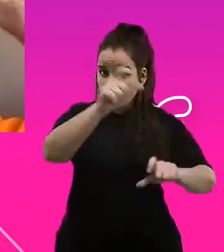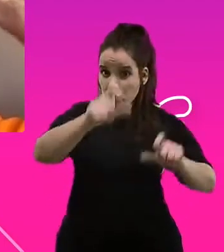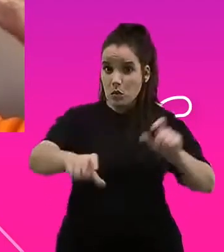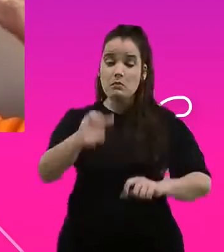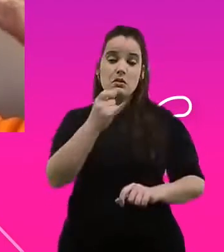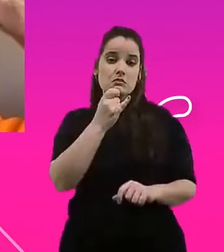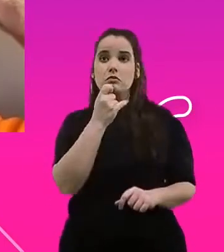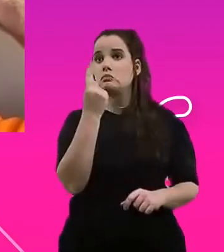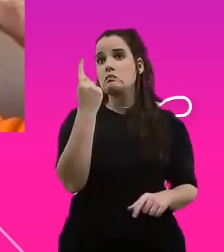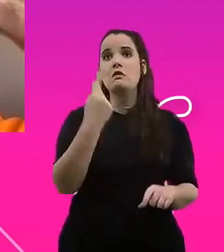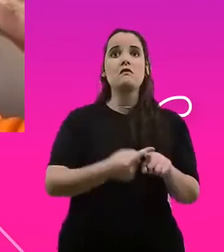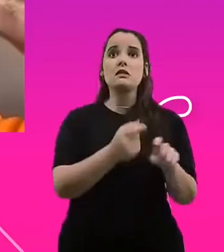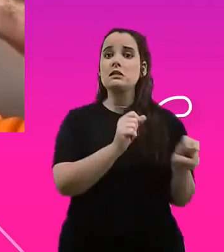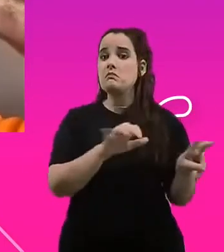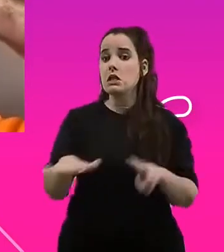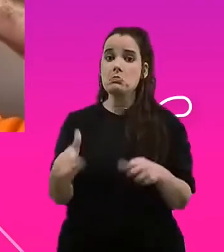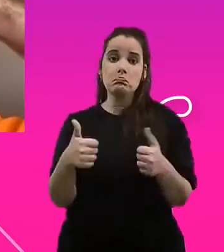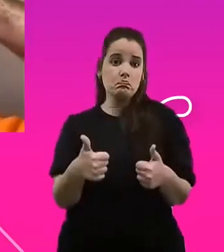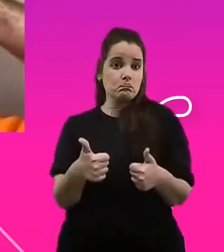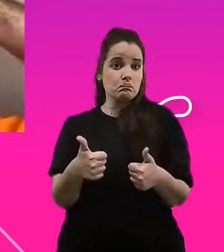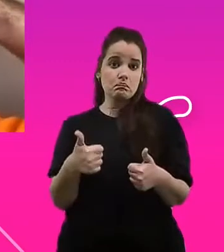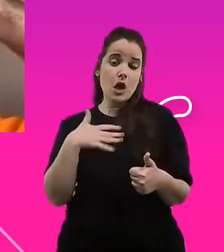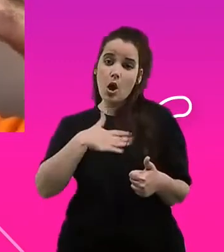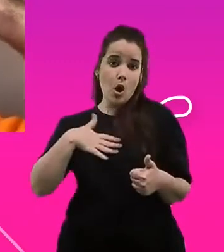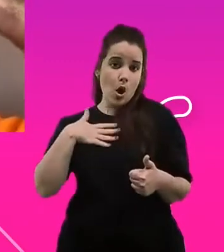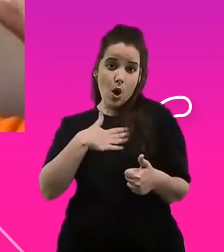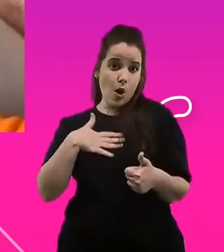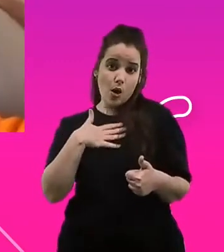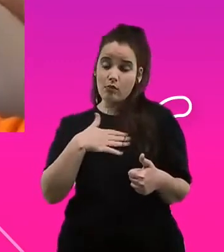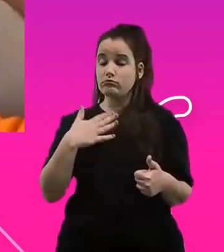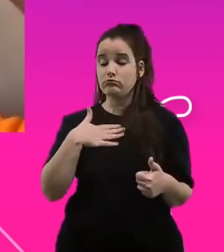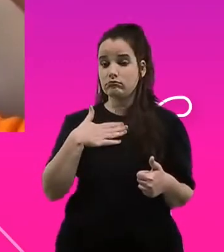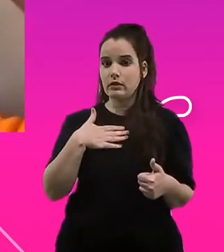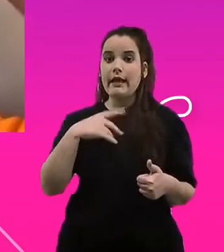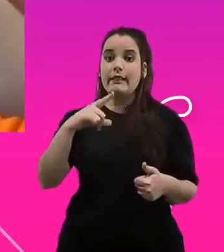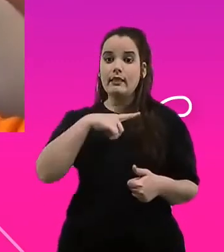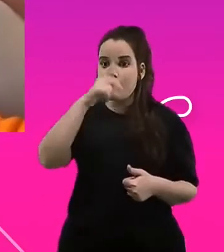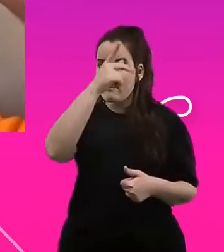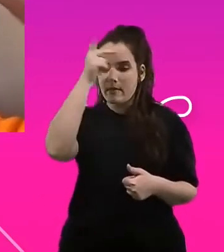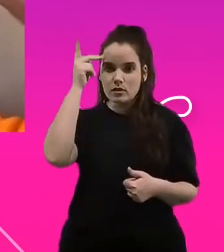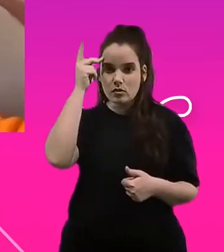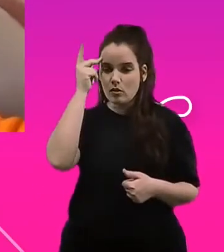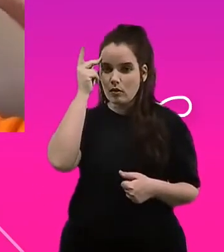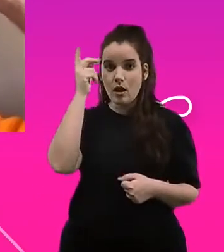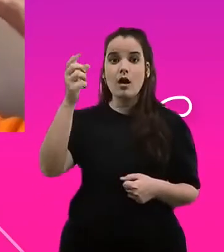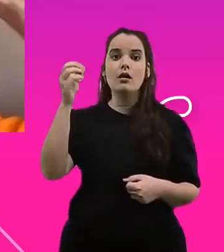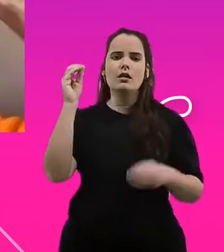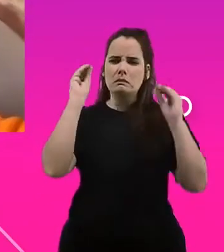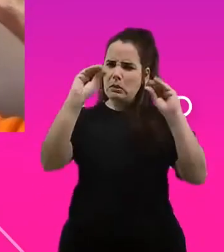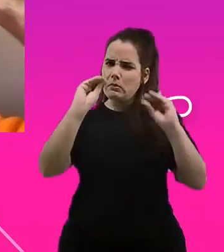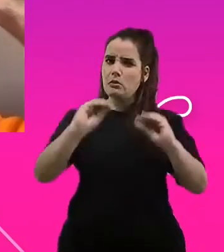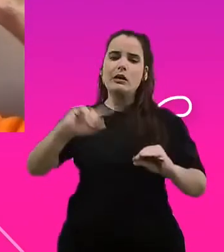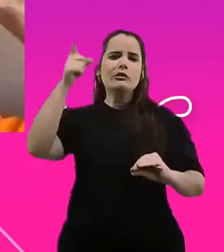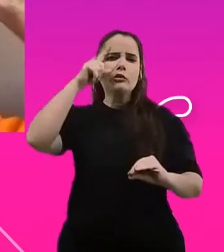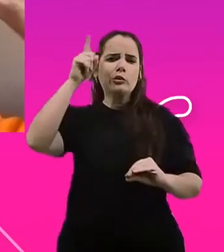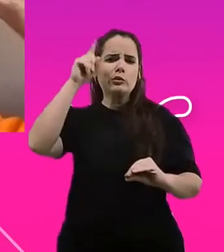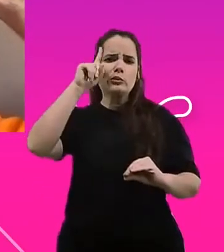semana e é o que pode fazer. E tem gente que vai postar todos os dias e isso pode continuar sendo slow